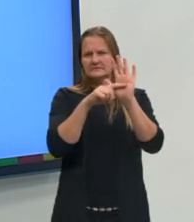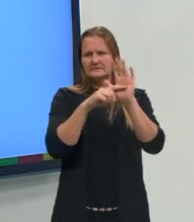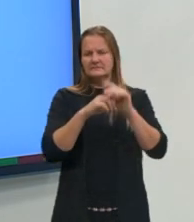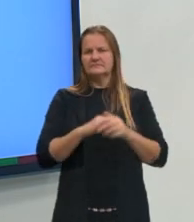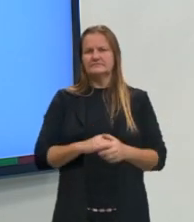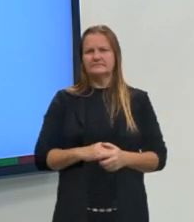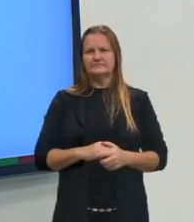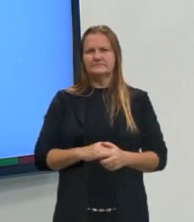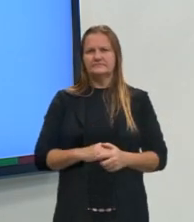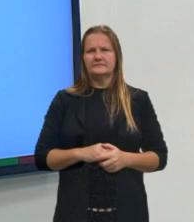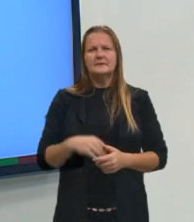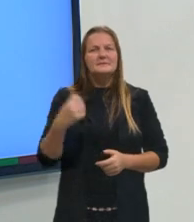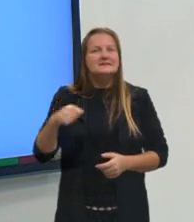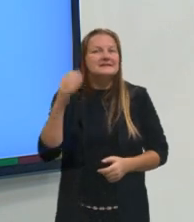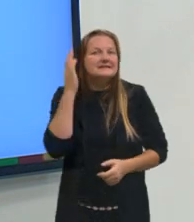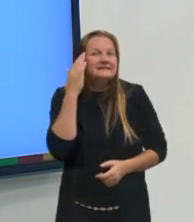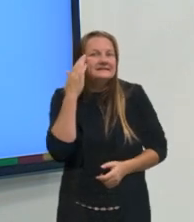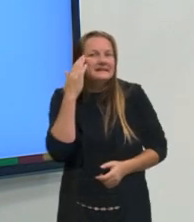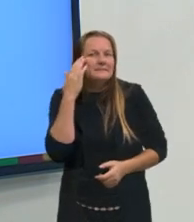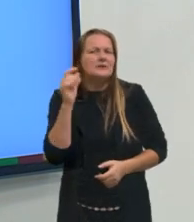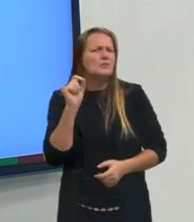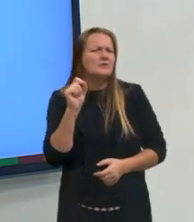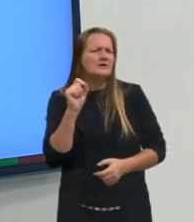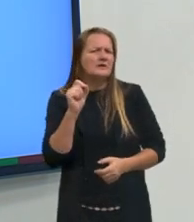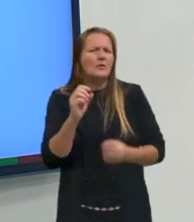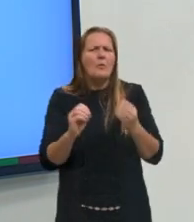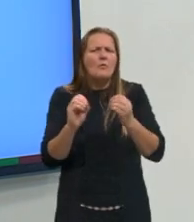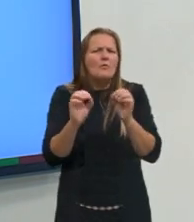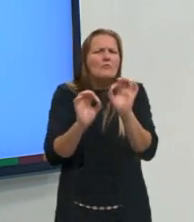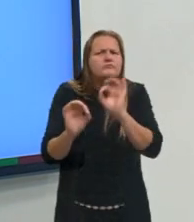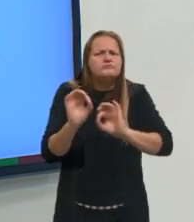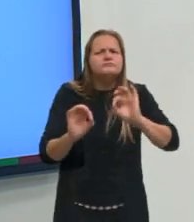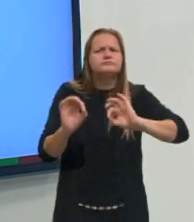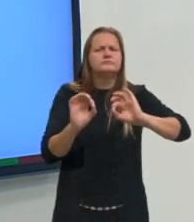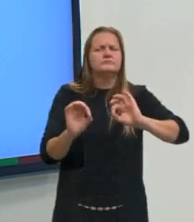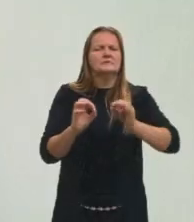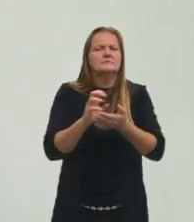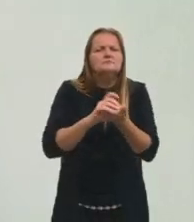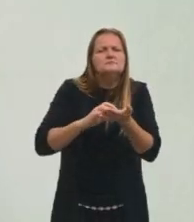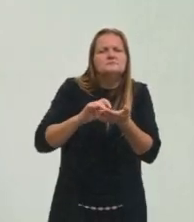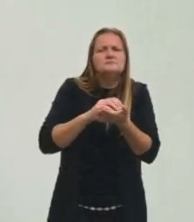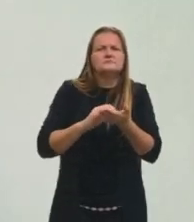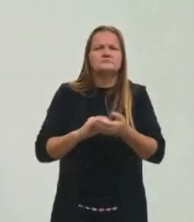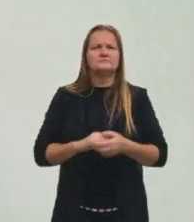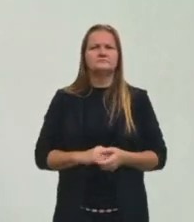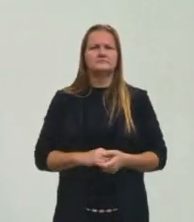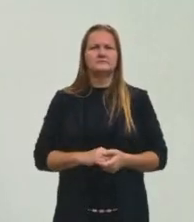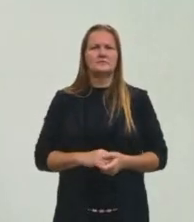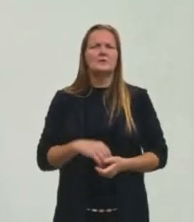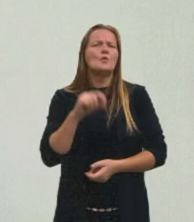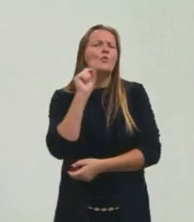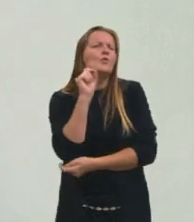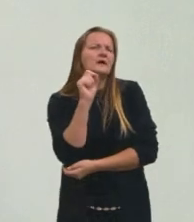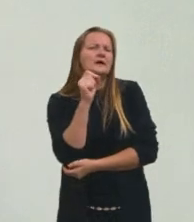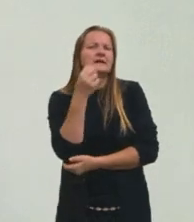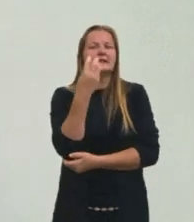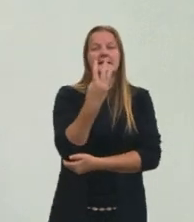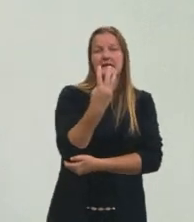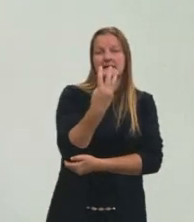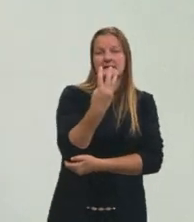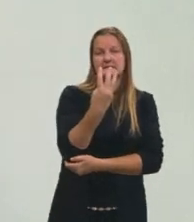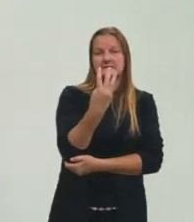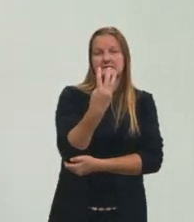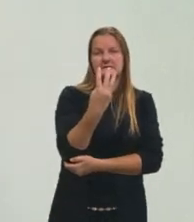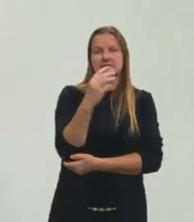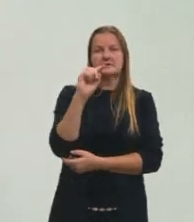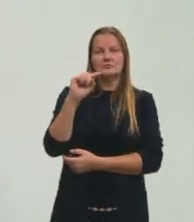então a gente precisa saber o que que é como que a gente opera né com esse expoente negativo o que quer dizer quando a gente tem um